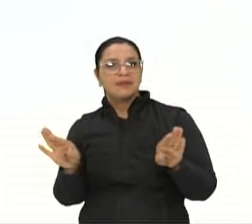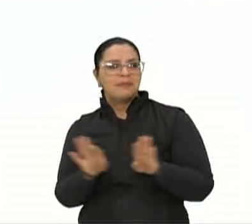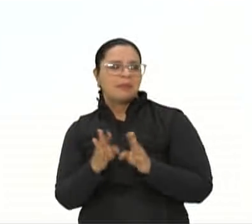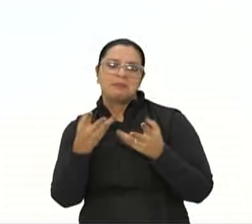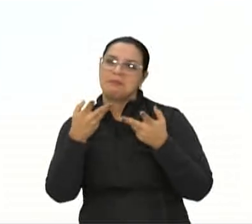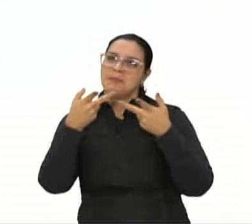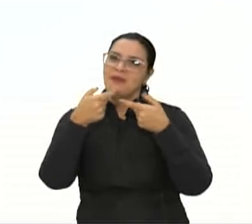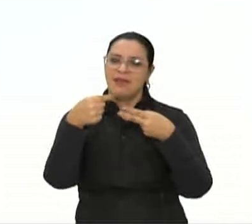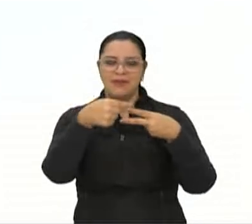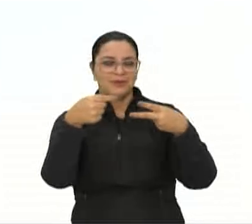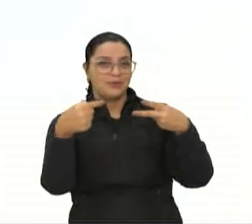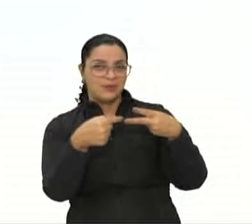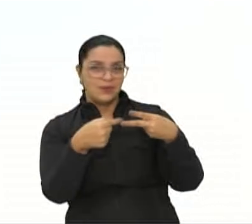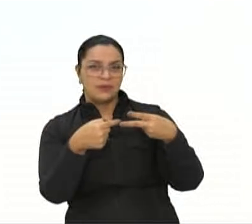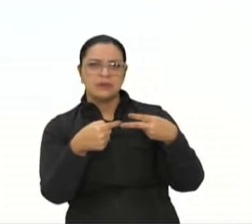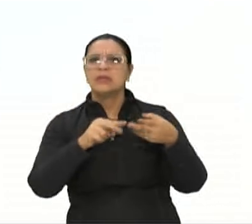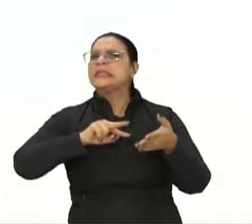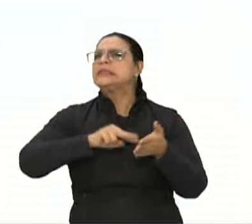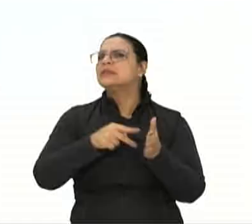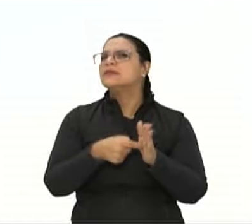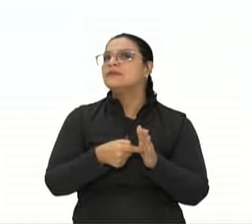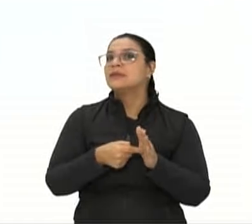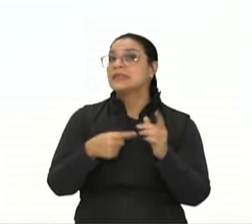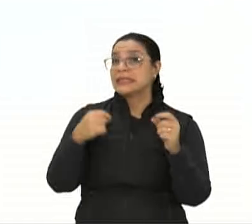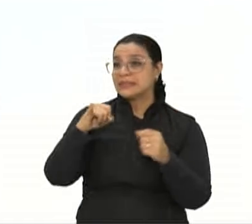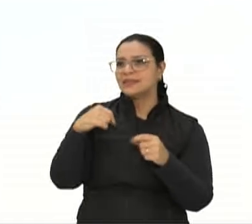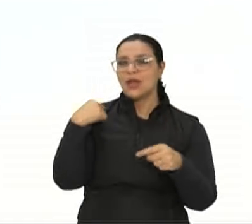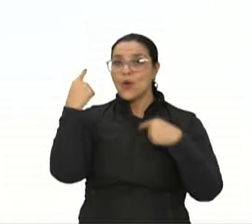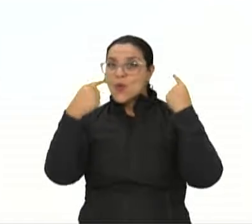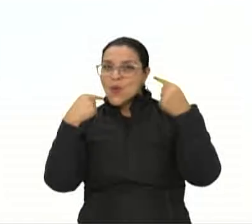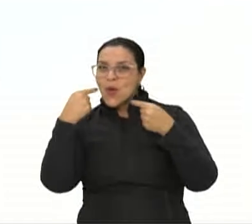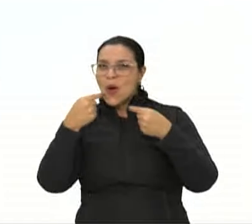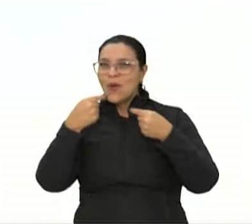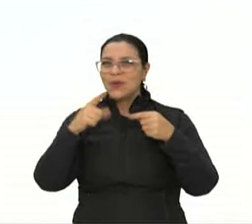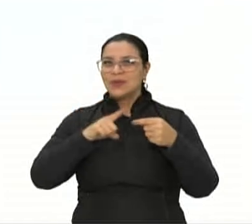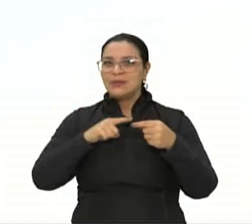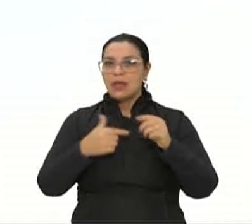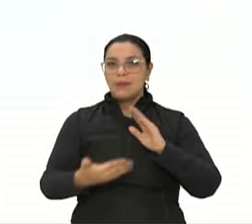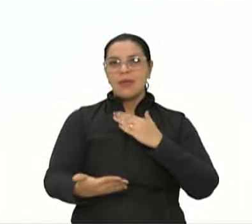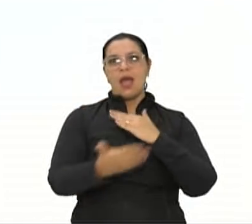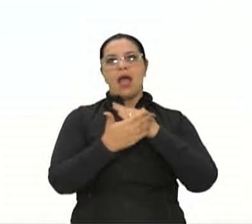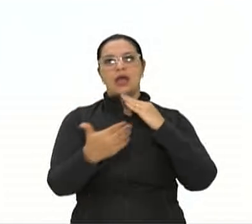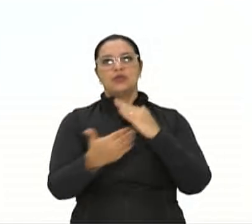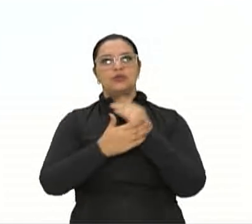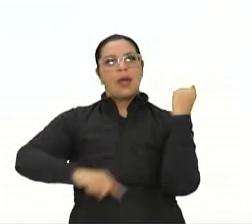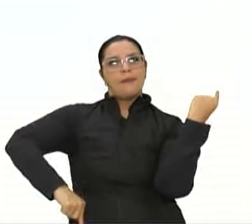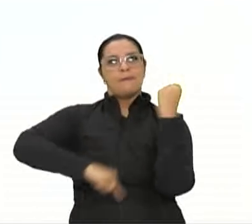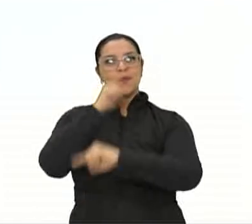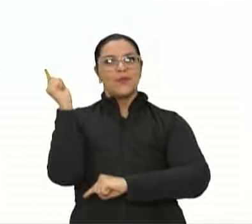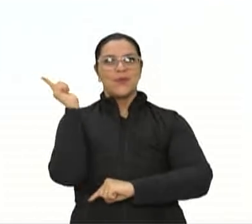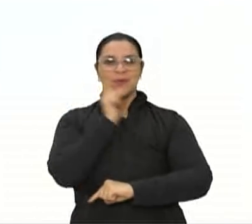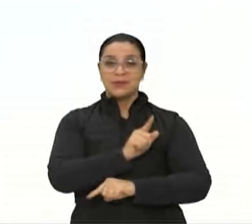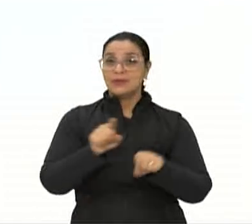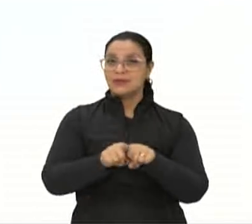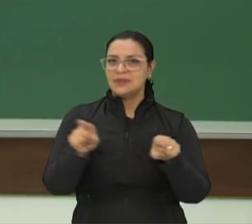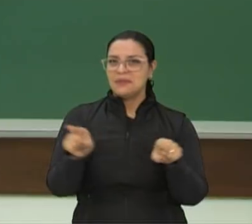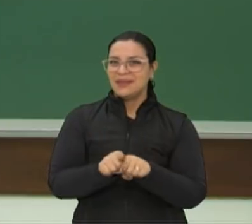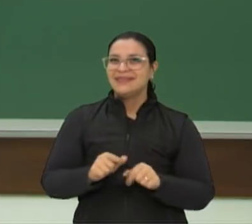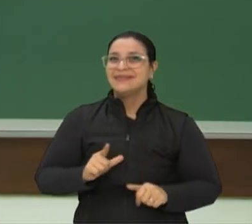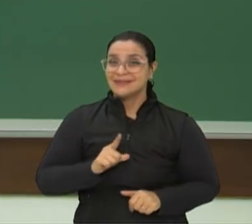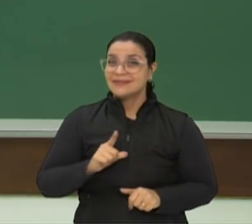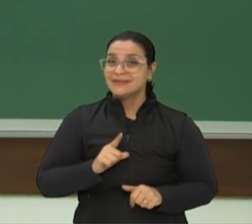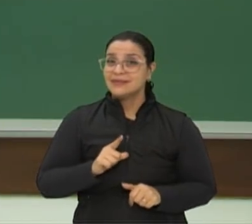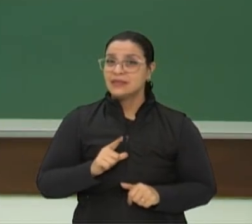maravilhosamente dessas duas coisas. Ou seja, a loucura também ajudaria, nesse lado positivo dela, ela ajudaria o ser humano a se